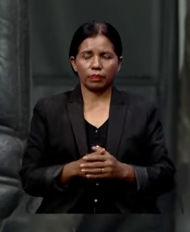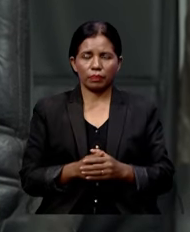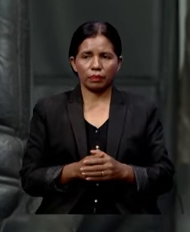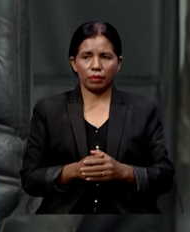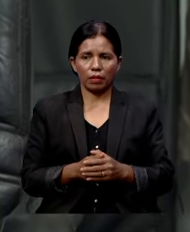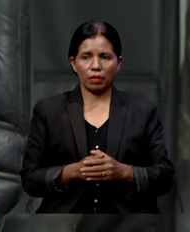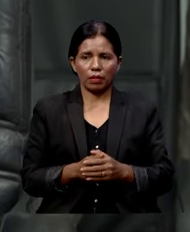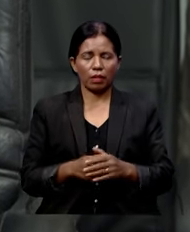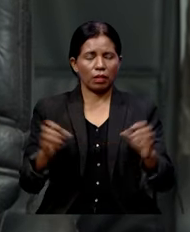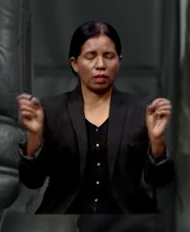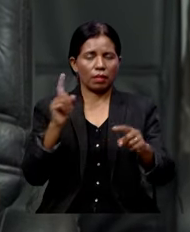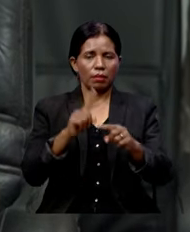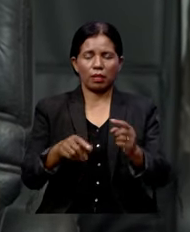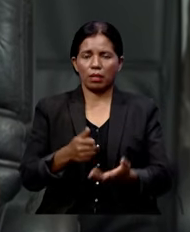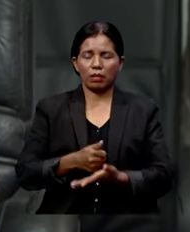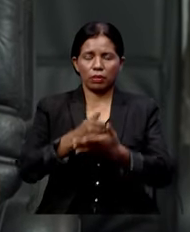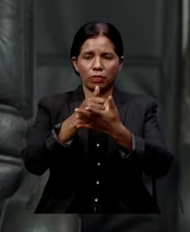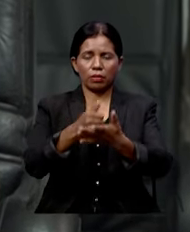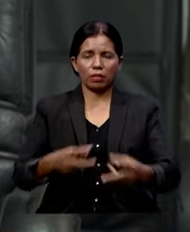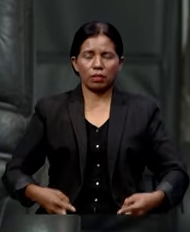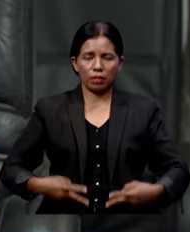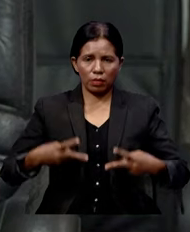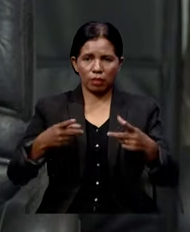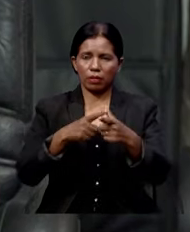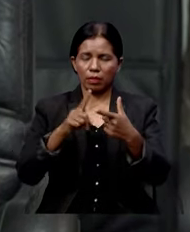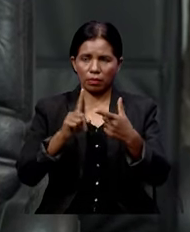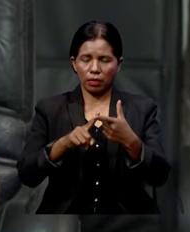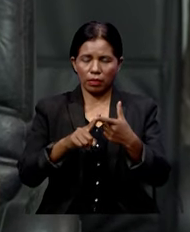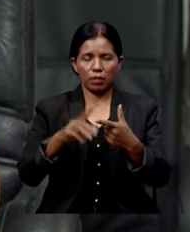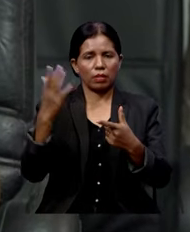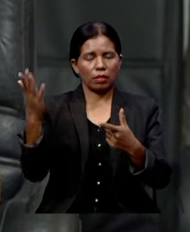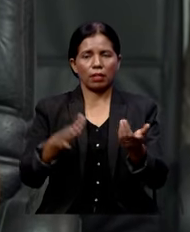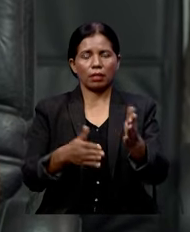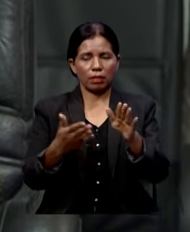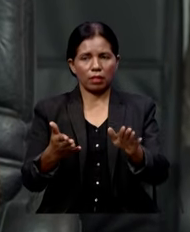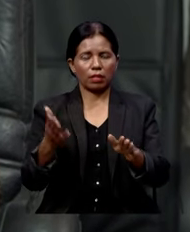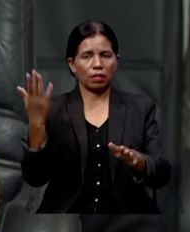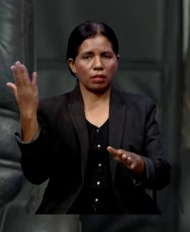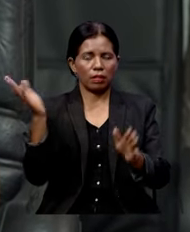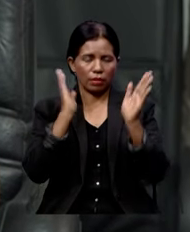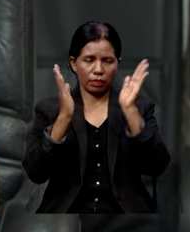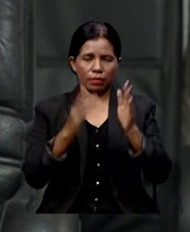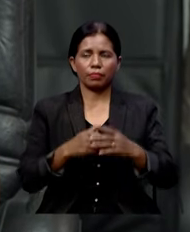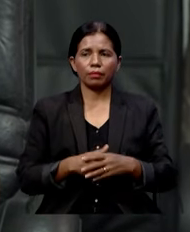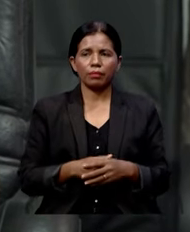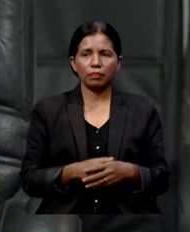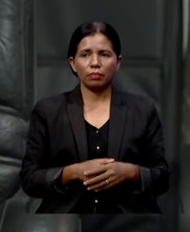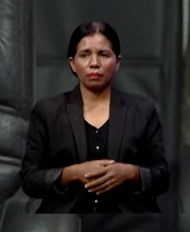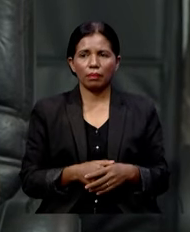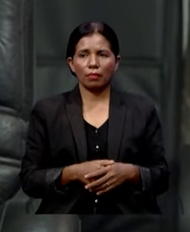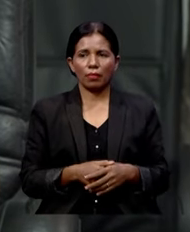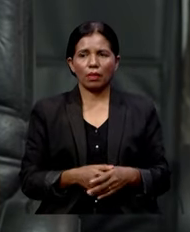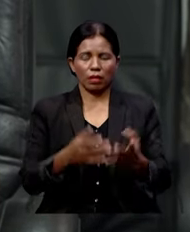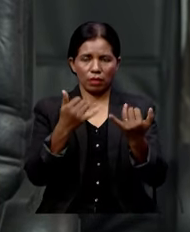Malaysia la consegue salva minha vida e depois me dá uma vai a mundo selo neve